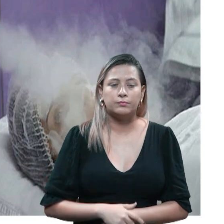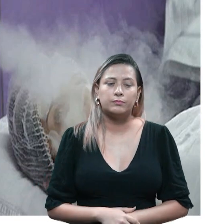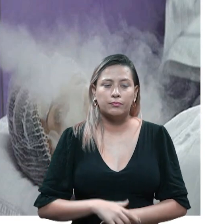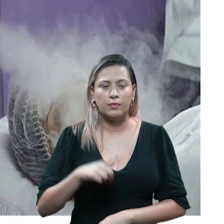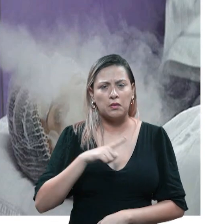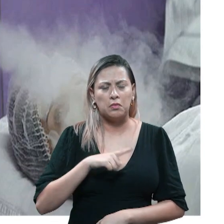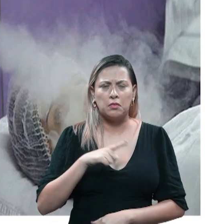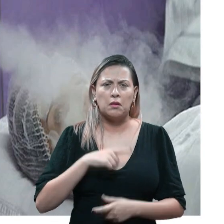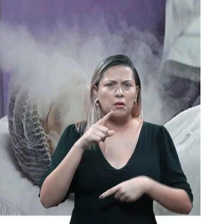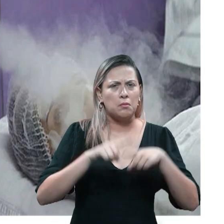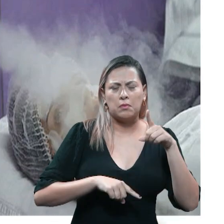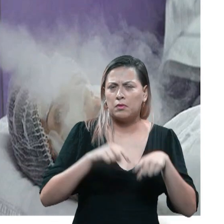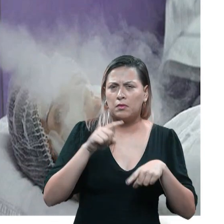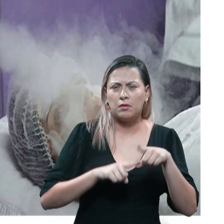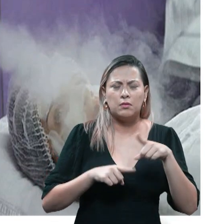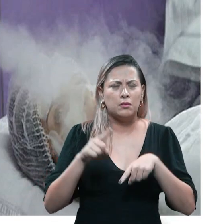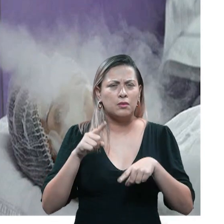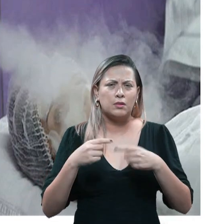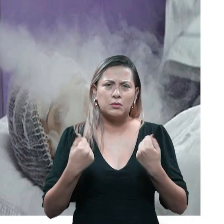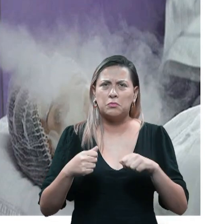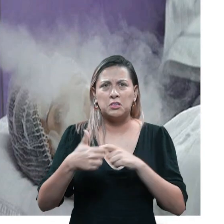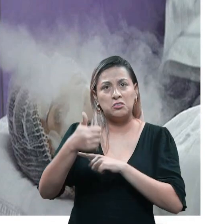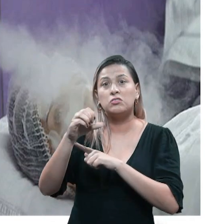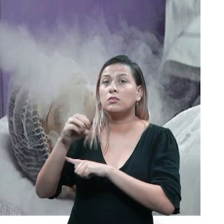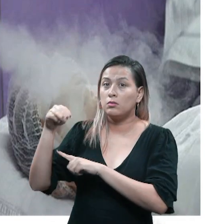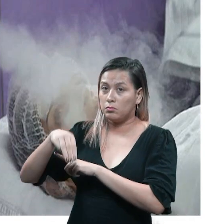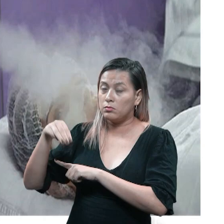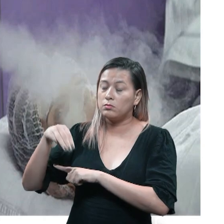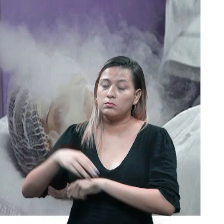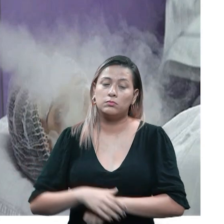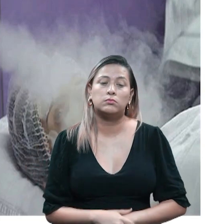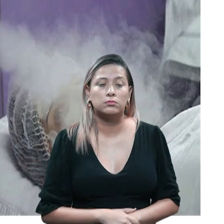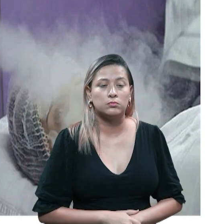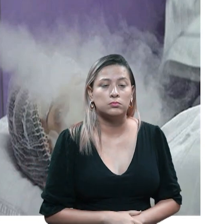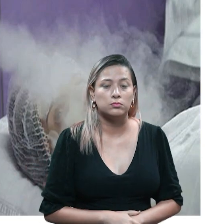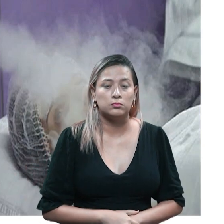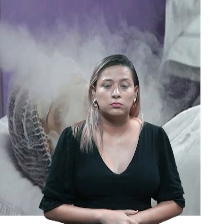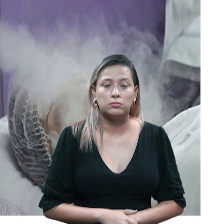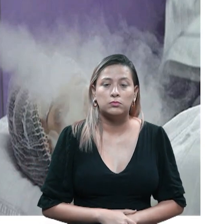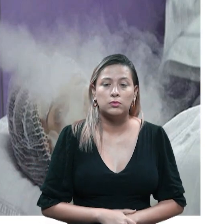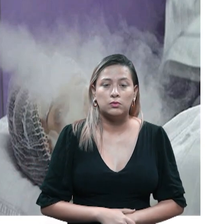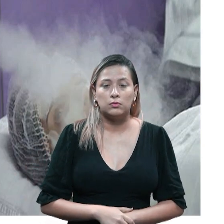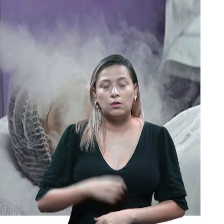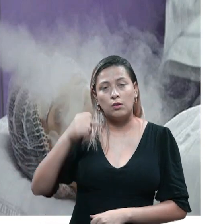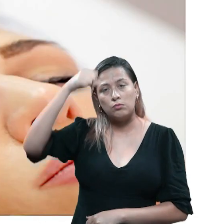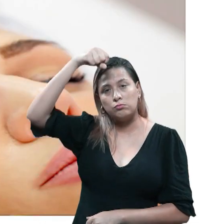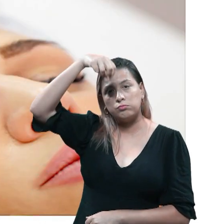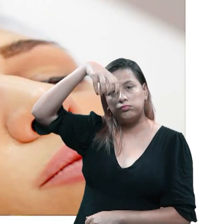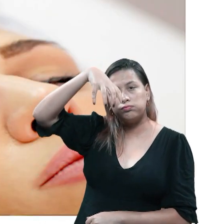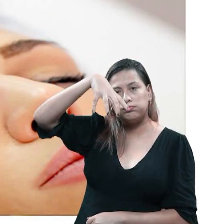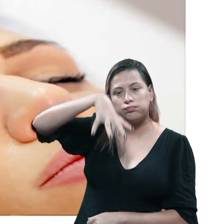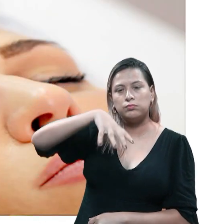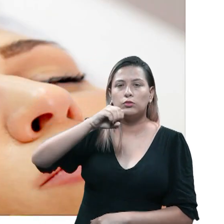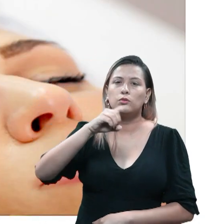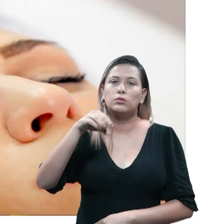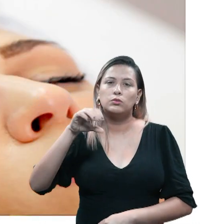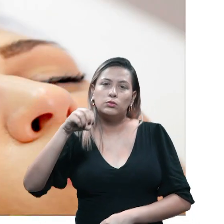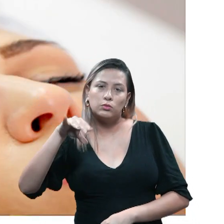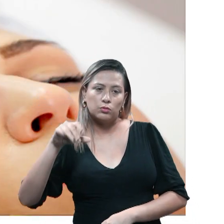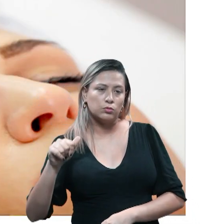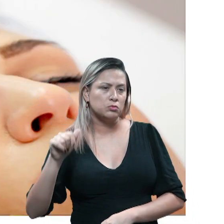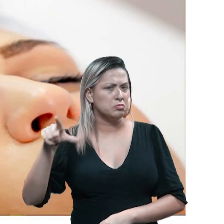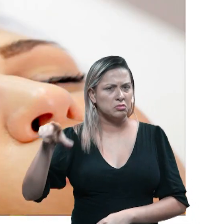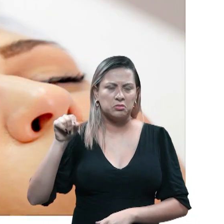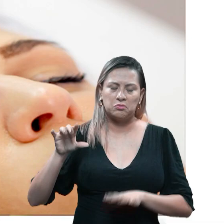Existem cosméticos que você vai precisar de 10 minutos. O vapor de ozônio é opcional. Agora é a hora da